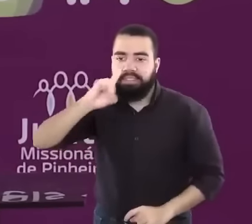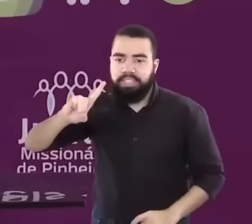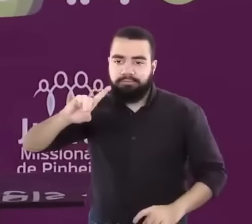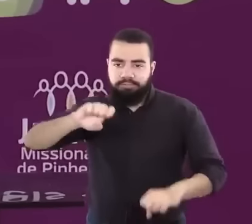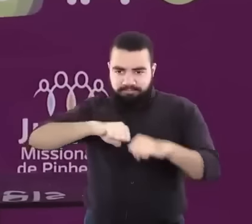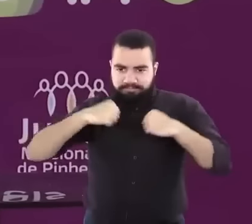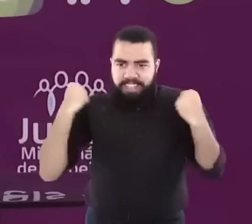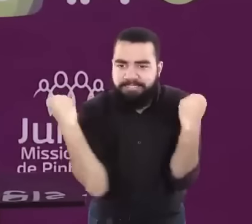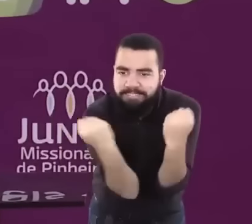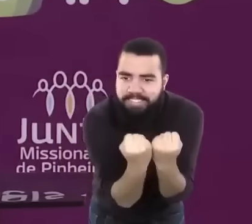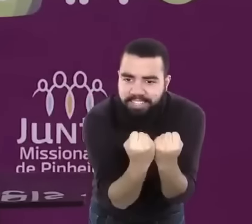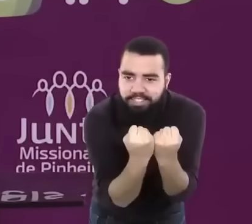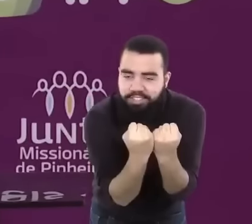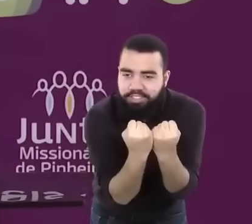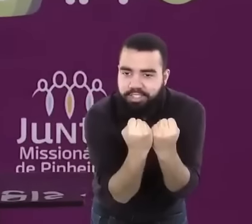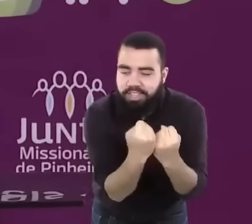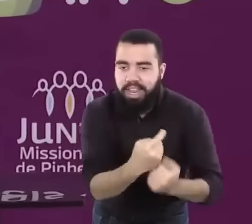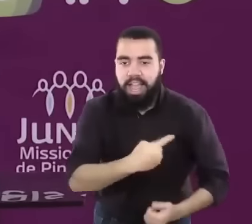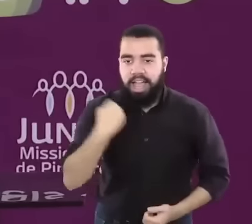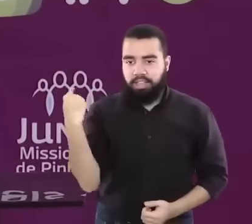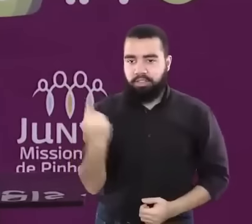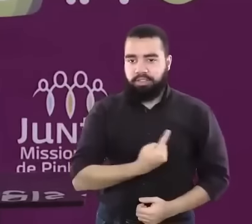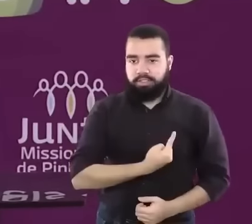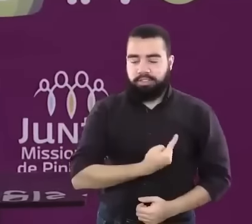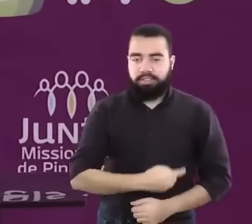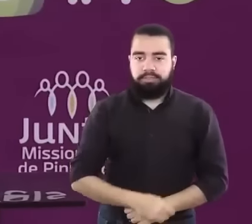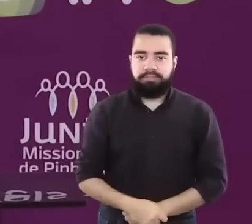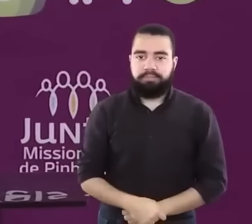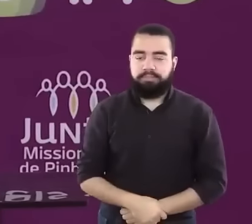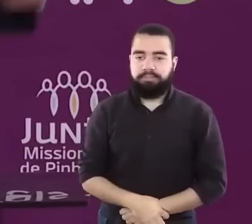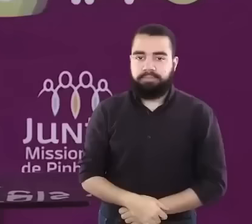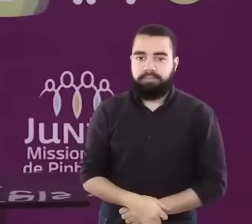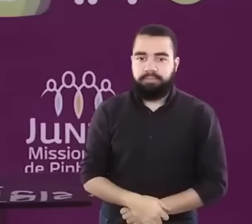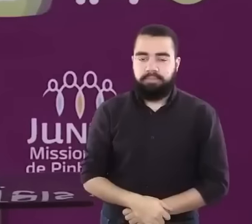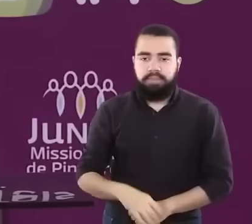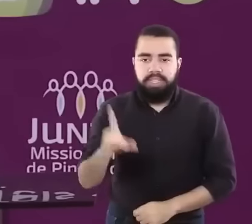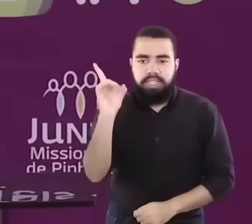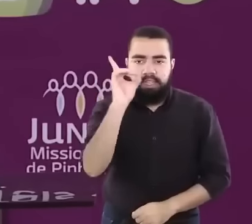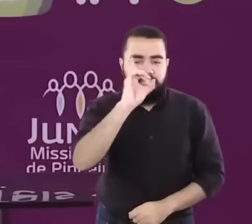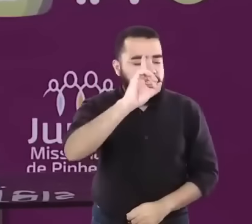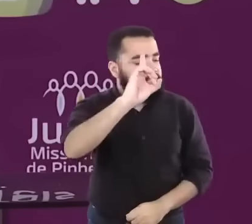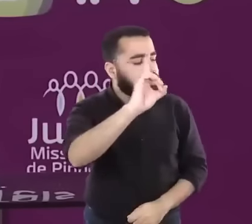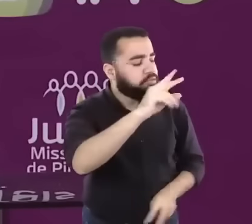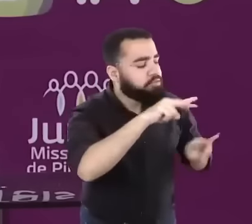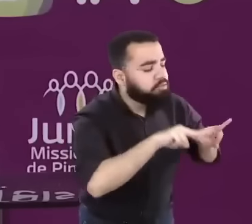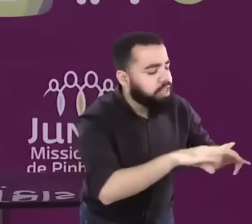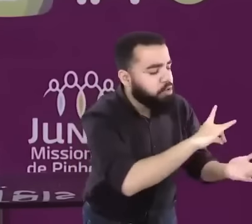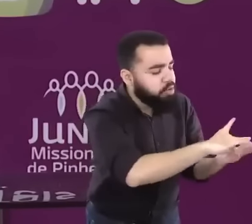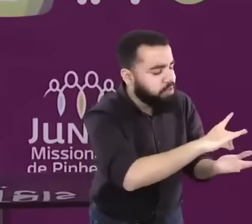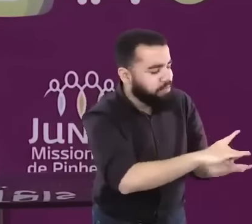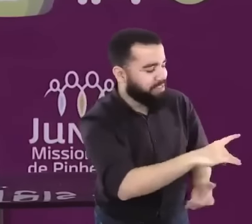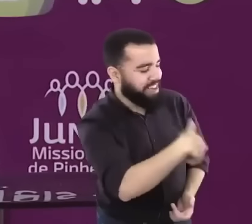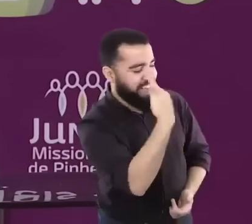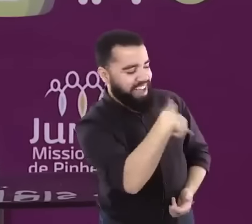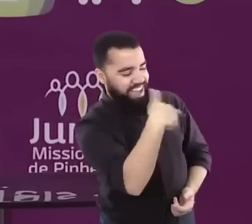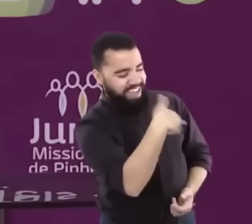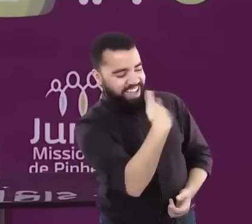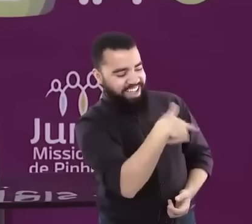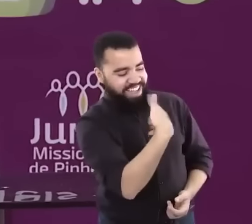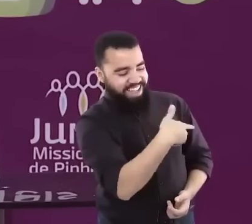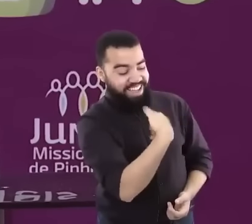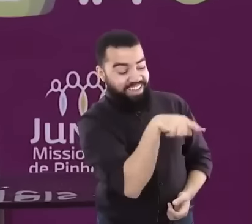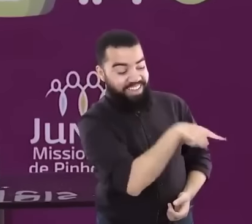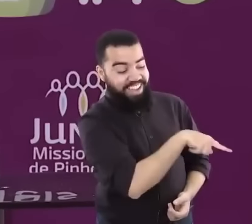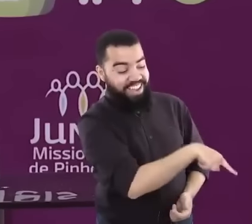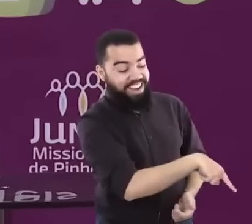causa tramo ímpio contra o justo e contra Ele rijos dente rar dele o senhor pois vê está se aproximando o